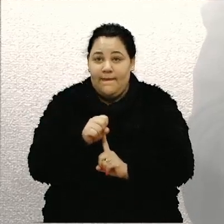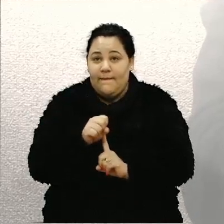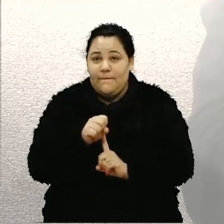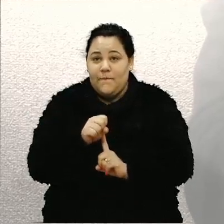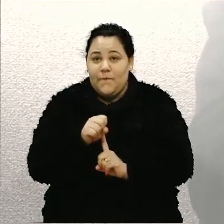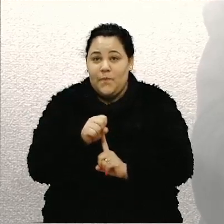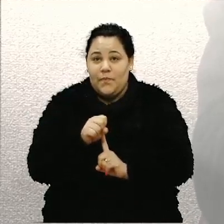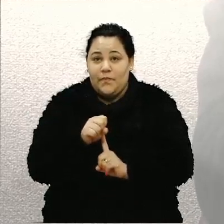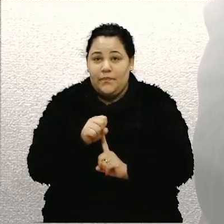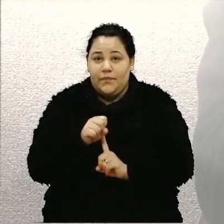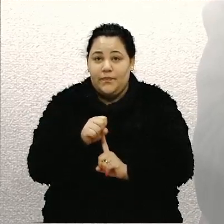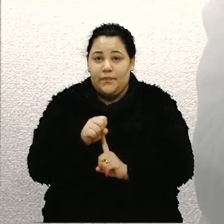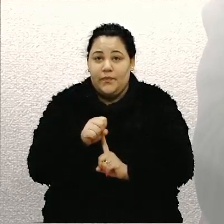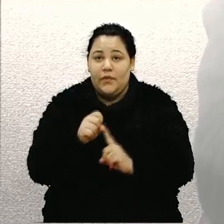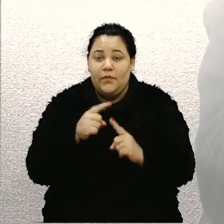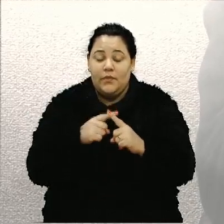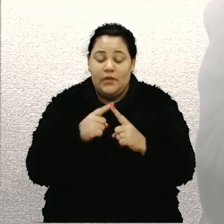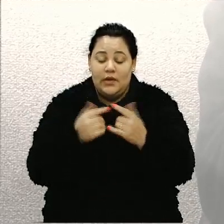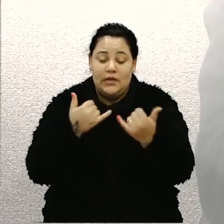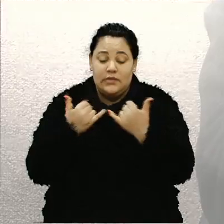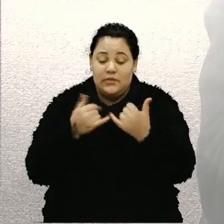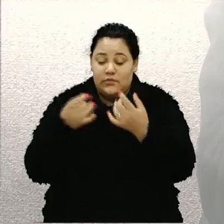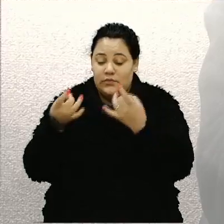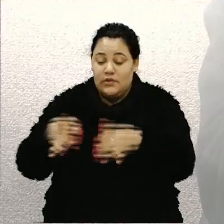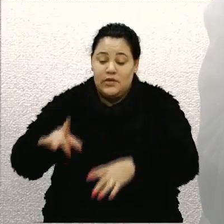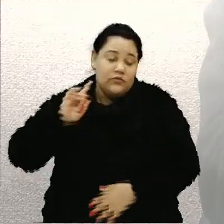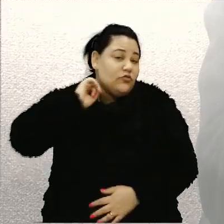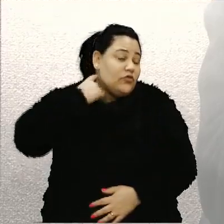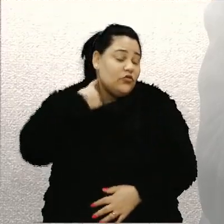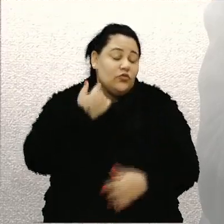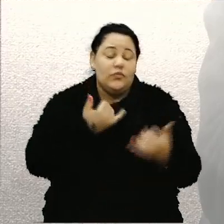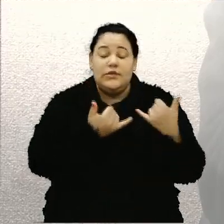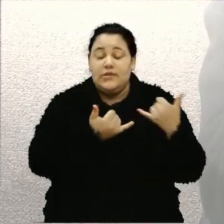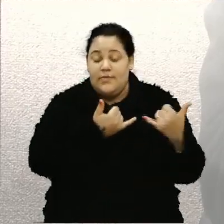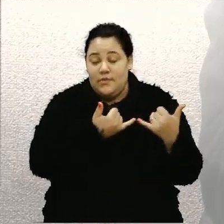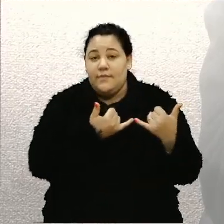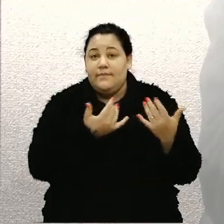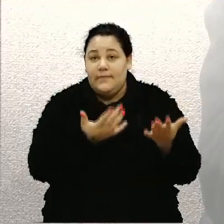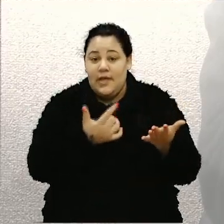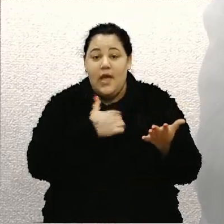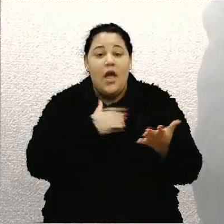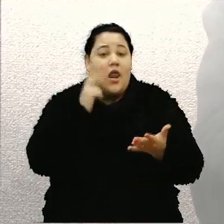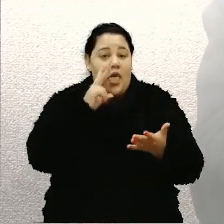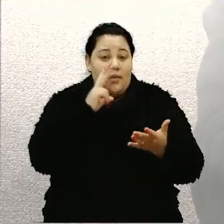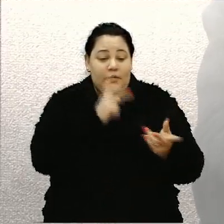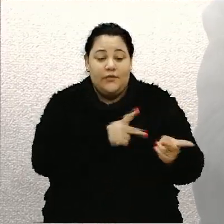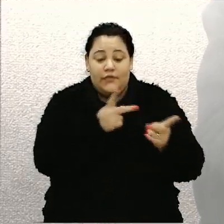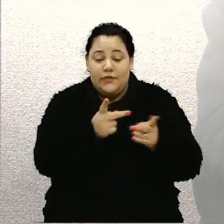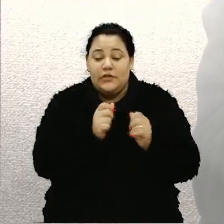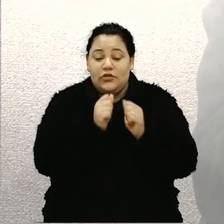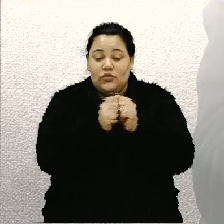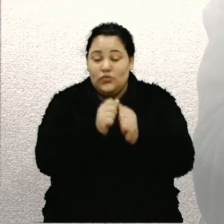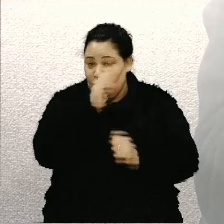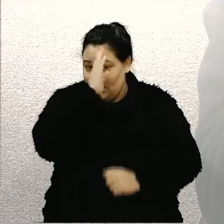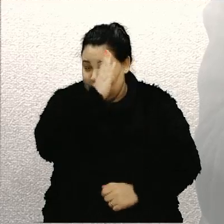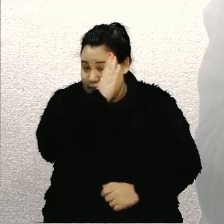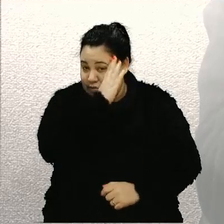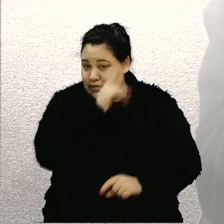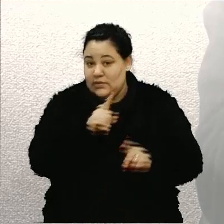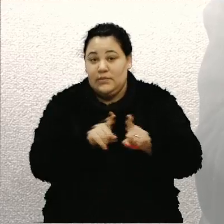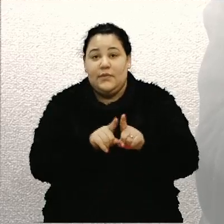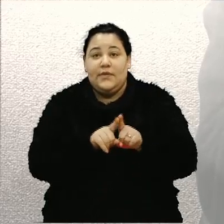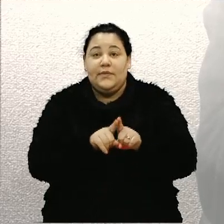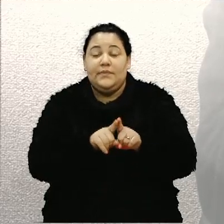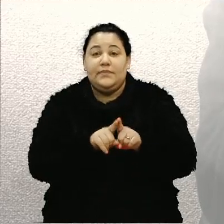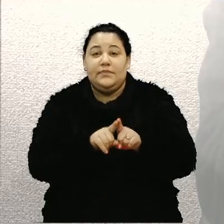Porque há exemplo do descarte irregular de lixo. E eu me lembro que eu fui visitar juntamente com o vereador Bressan, lá